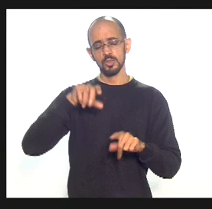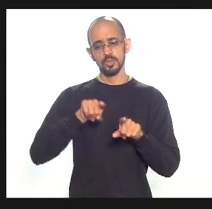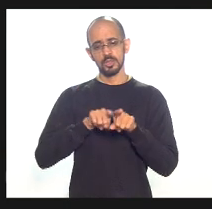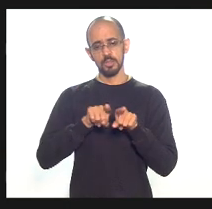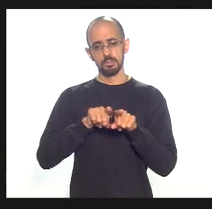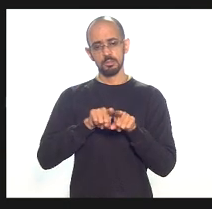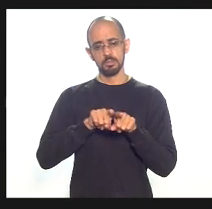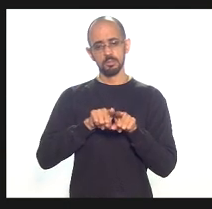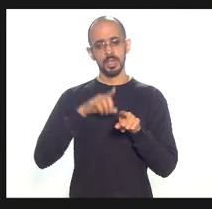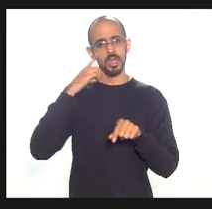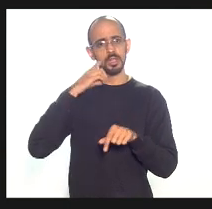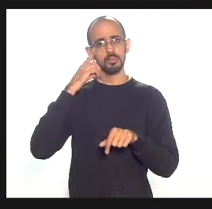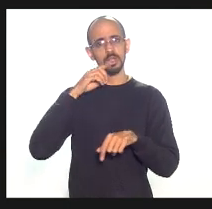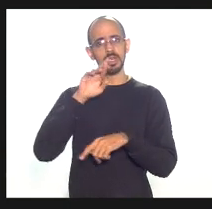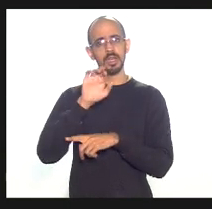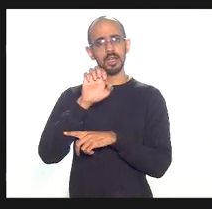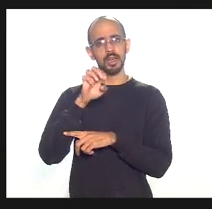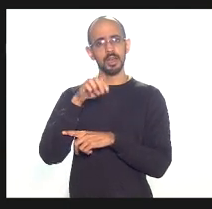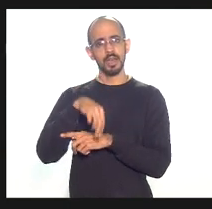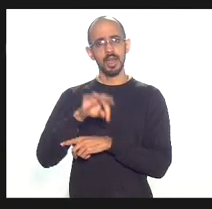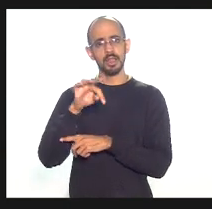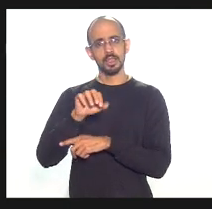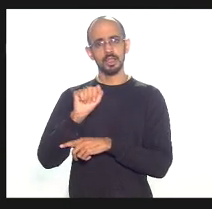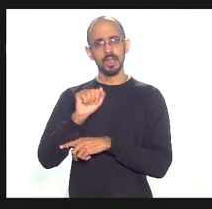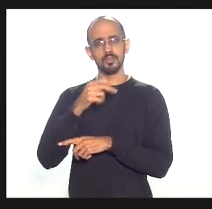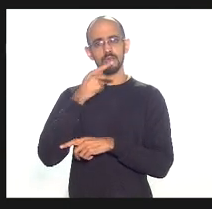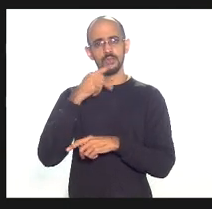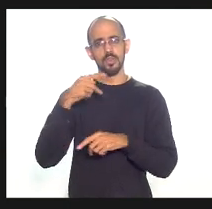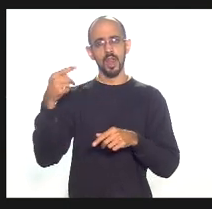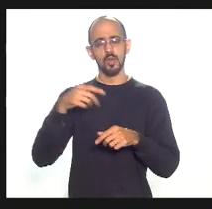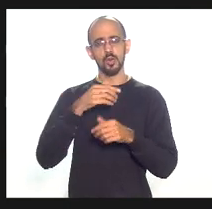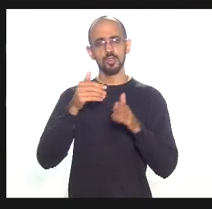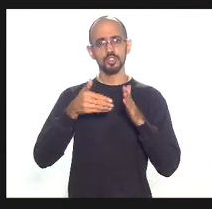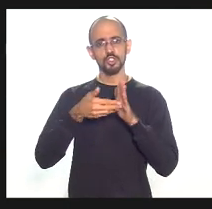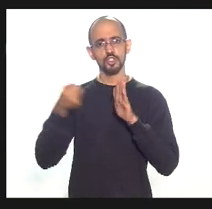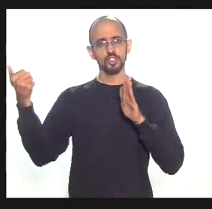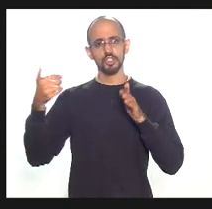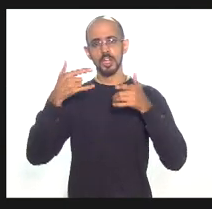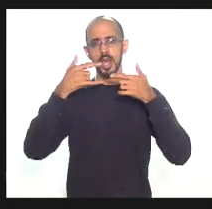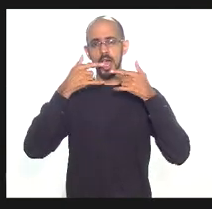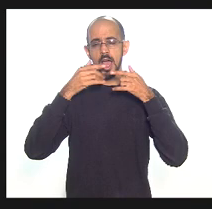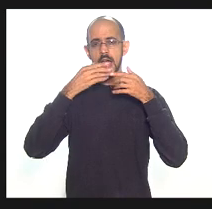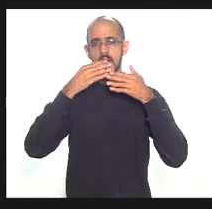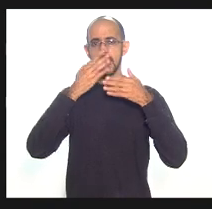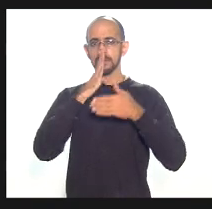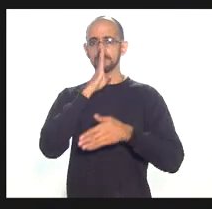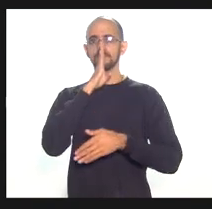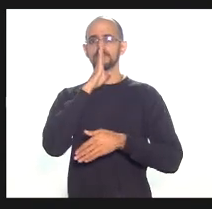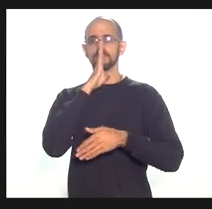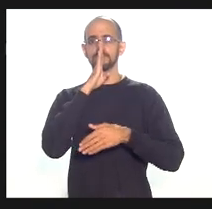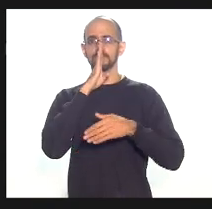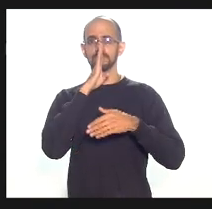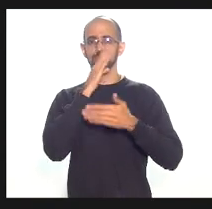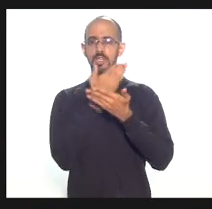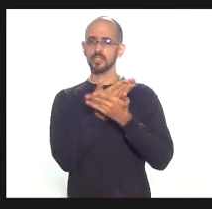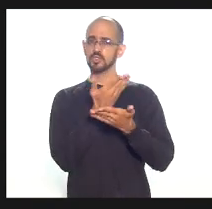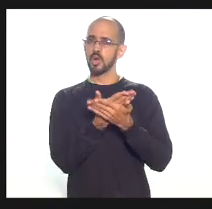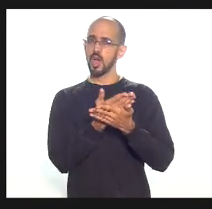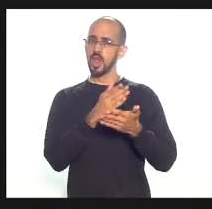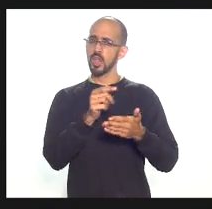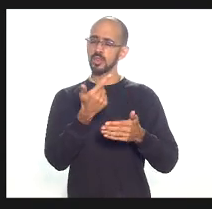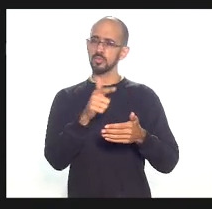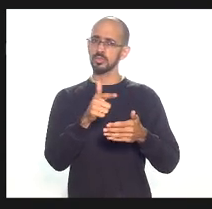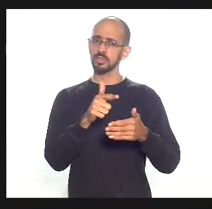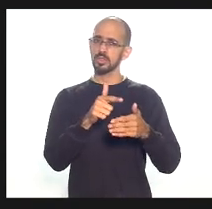deputada Renata Souza falou de escola sem mordaça escola sem censura eu queria dizer que o meu ponto de